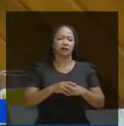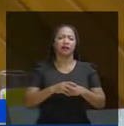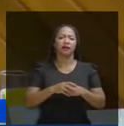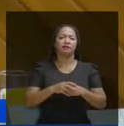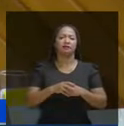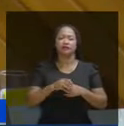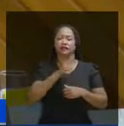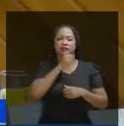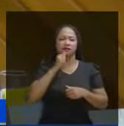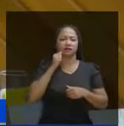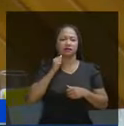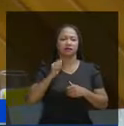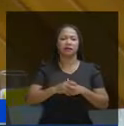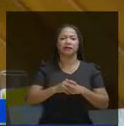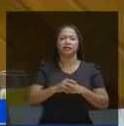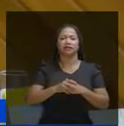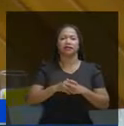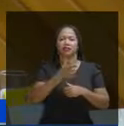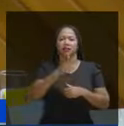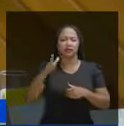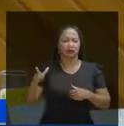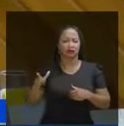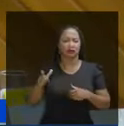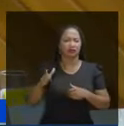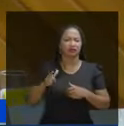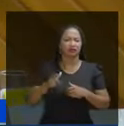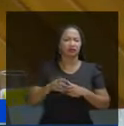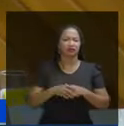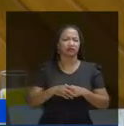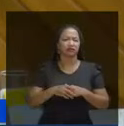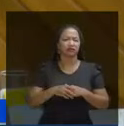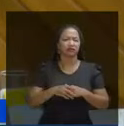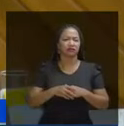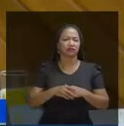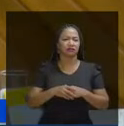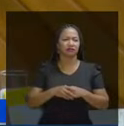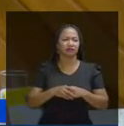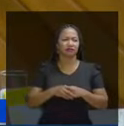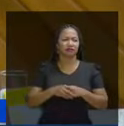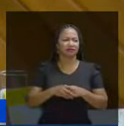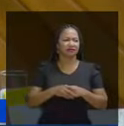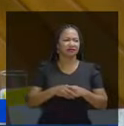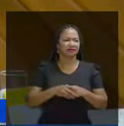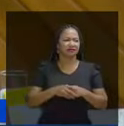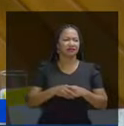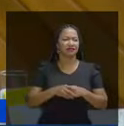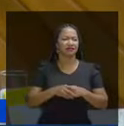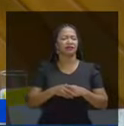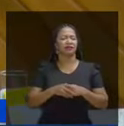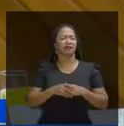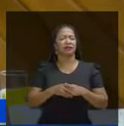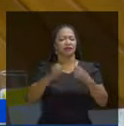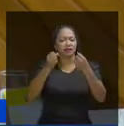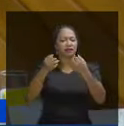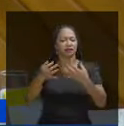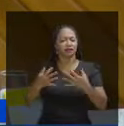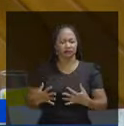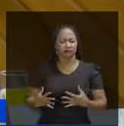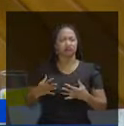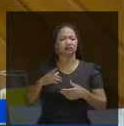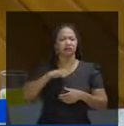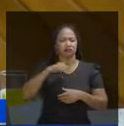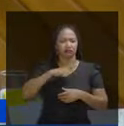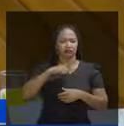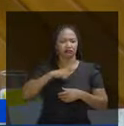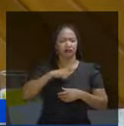municipal de Macapá, dizendo não vai ter peixe, palavrão, e me deixe em paz. A matéria de fundo, ela encontra